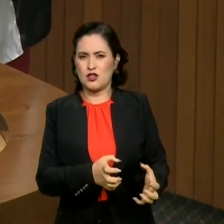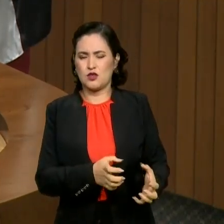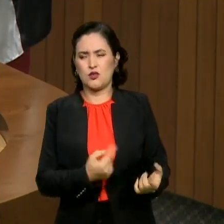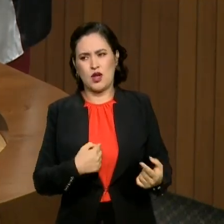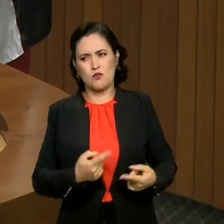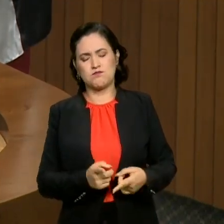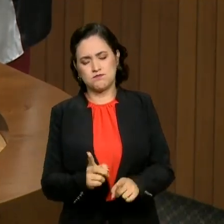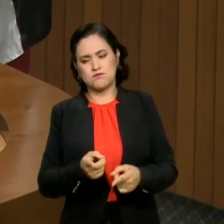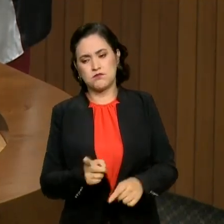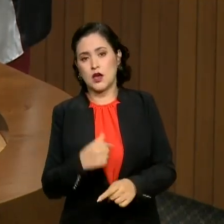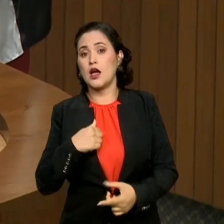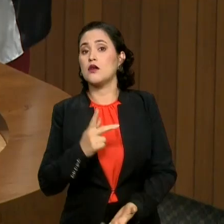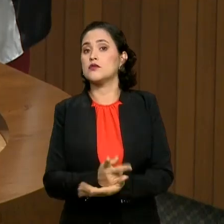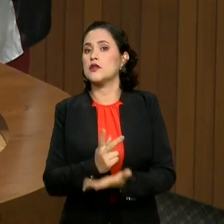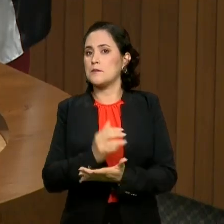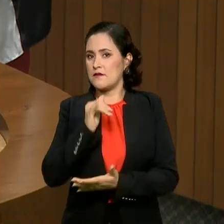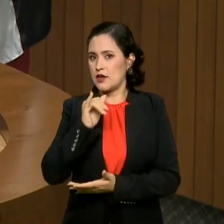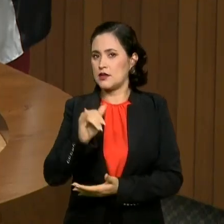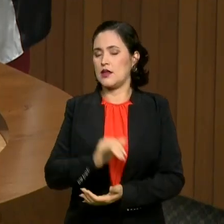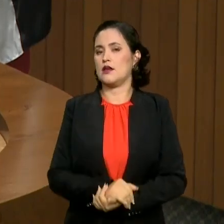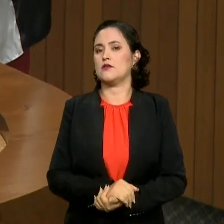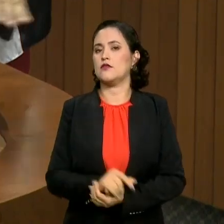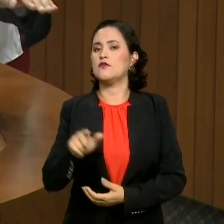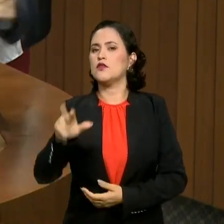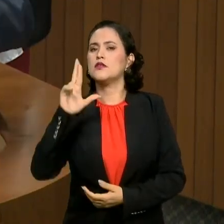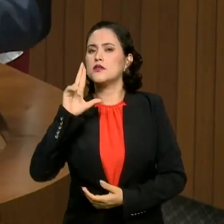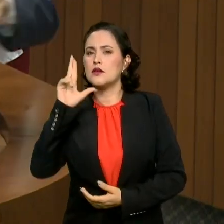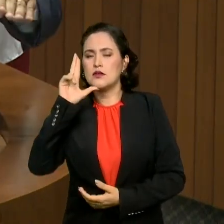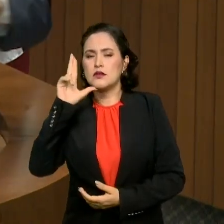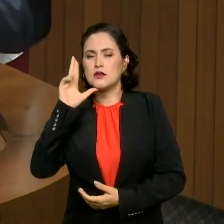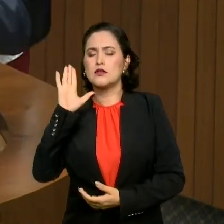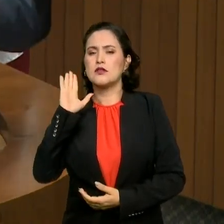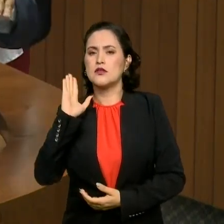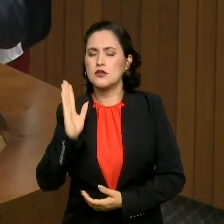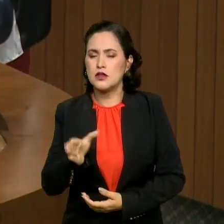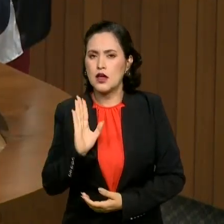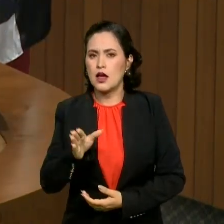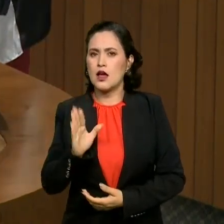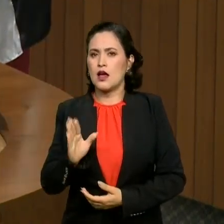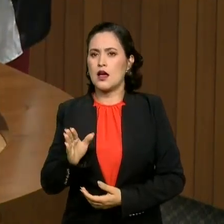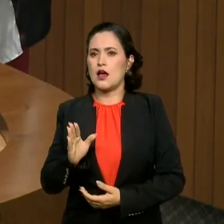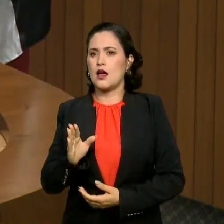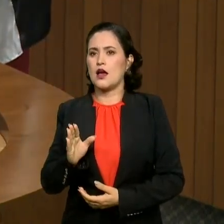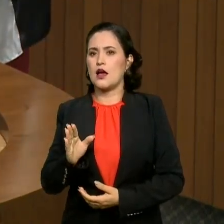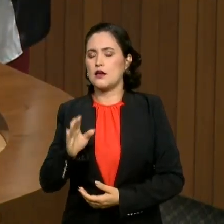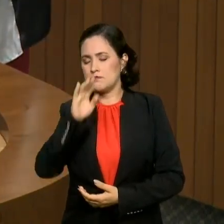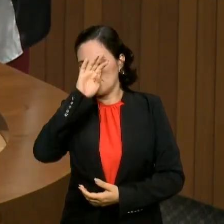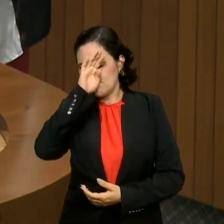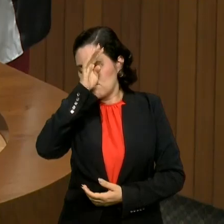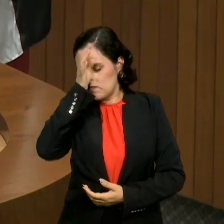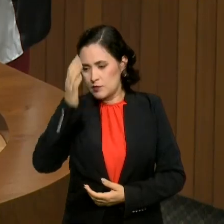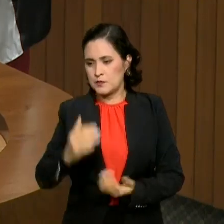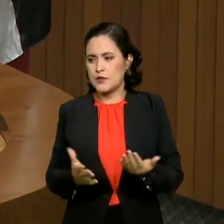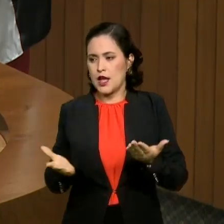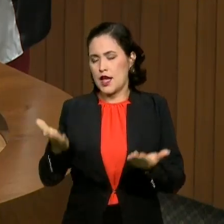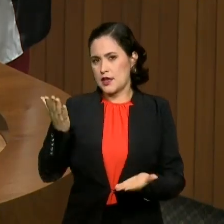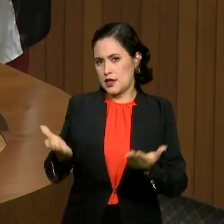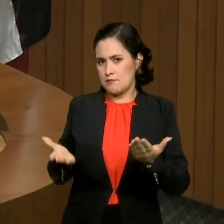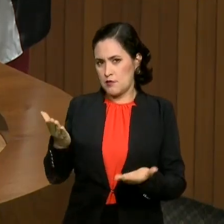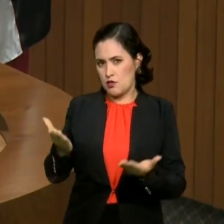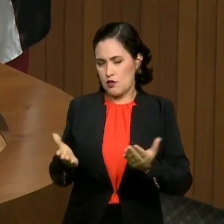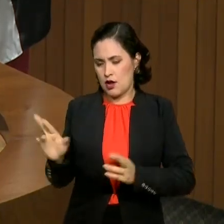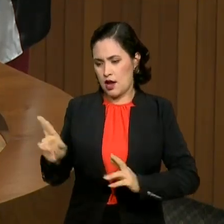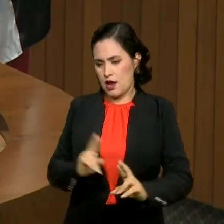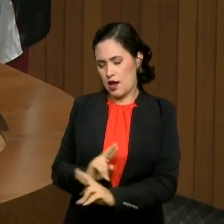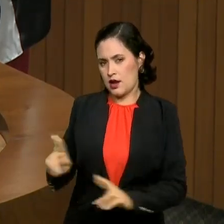falo a verdade, Vossa Excelência várias vezes ajustou a relação com o governo de maneira muito